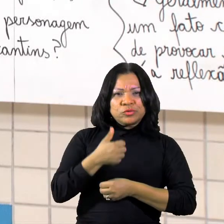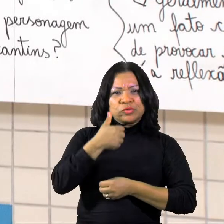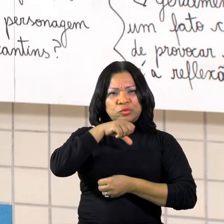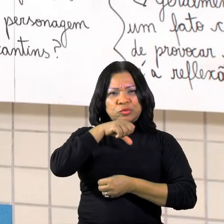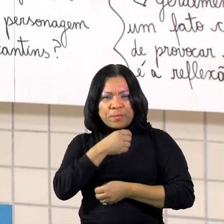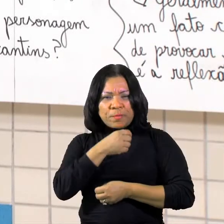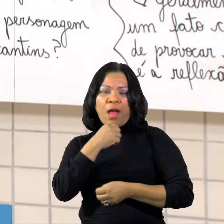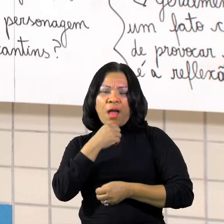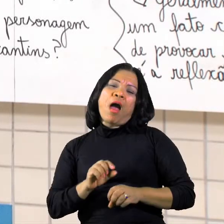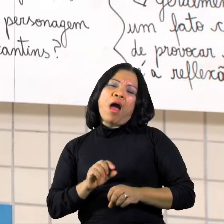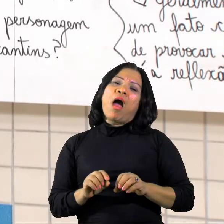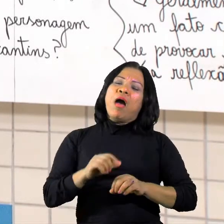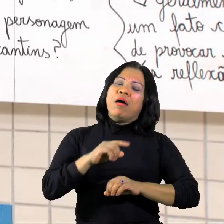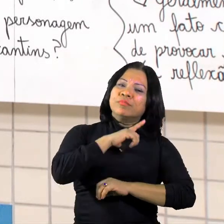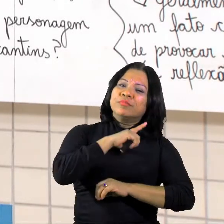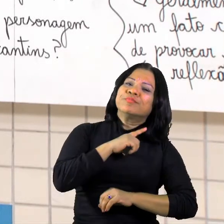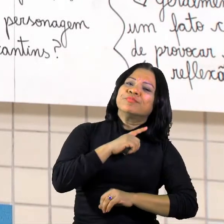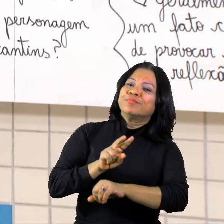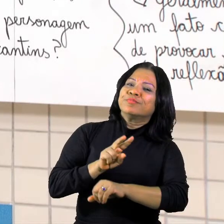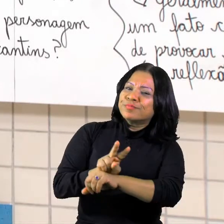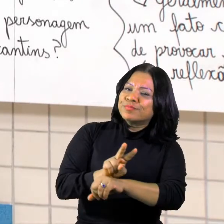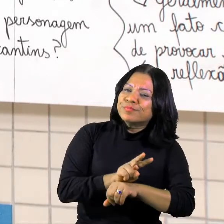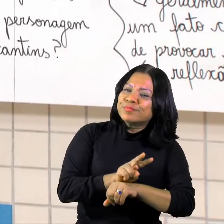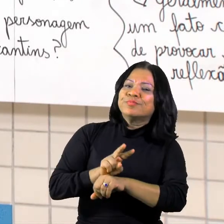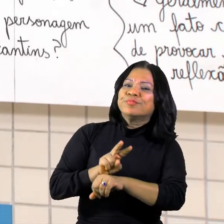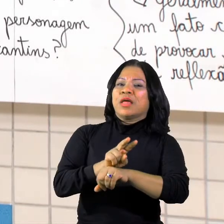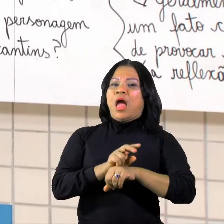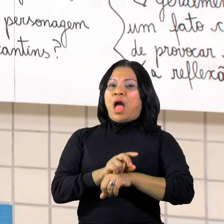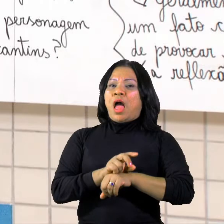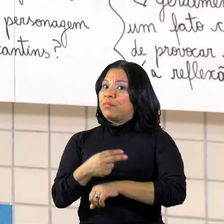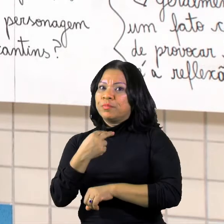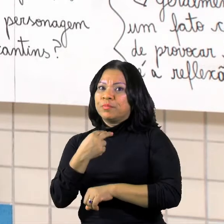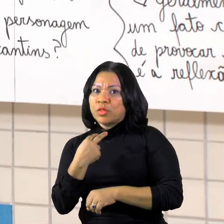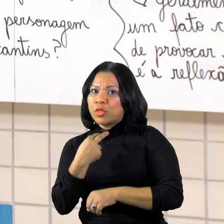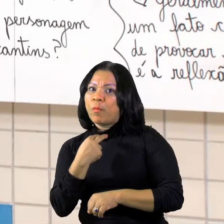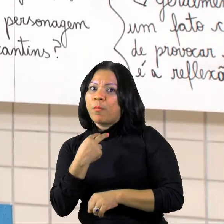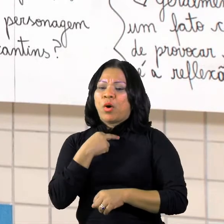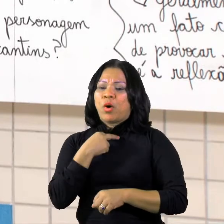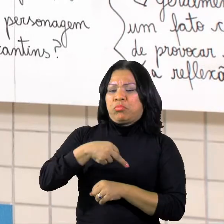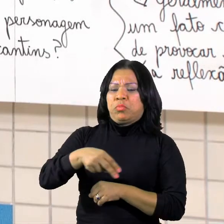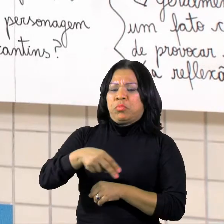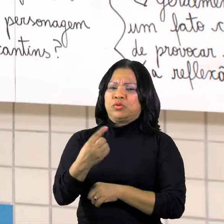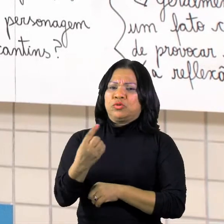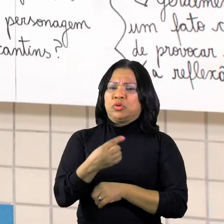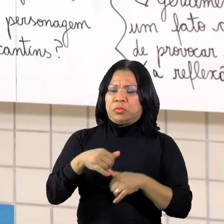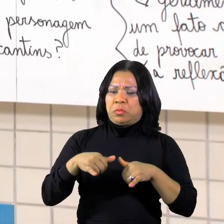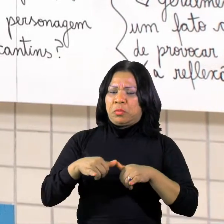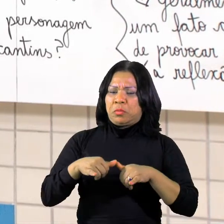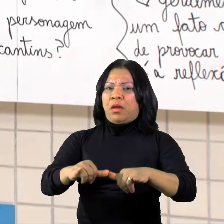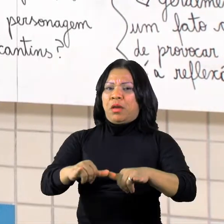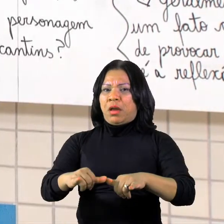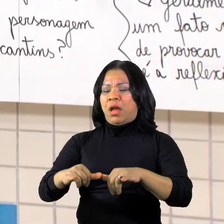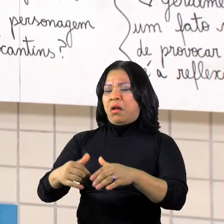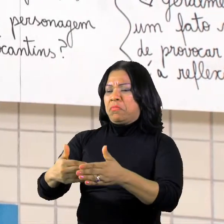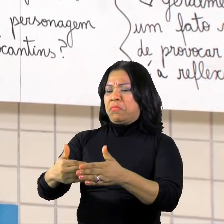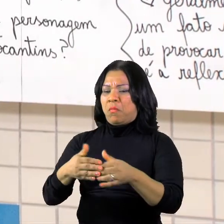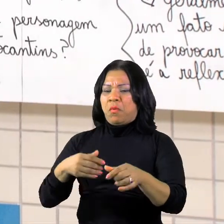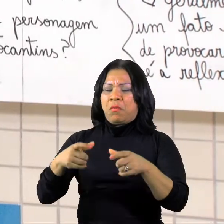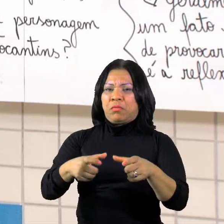cuidado de não vocês andarem sozinhos em supermercado, em algum lugar. Por quê? Porque os